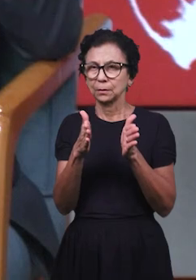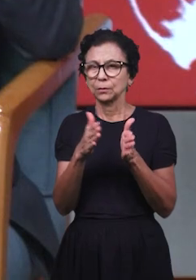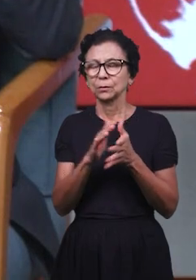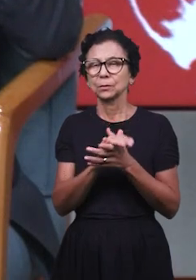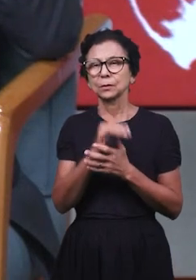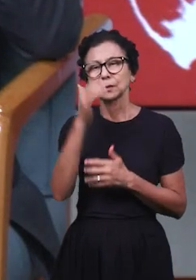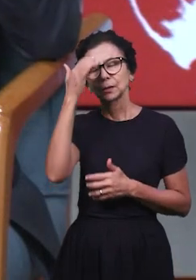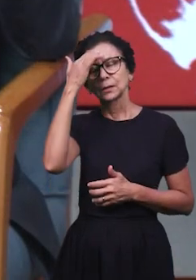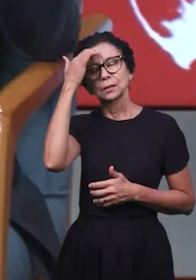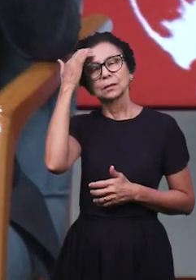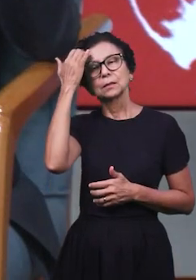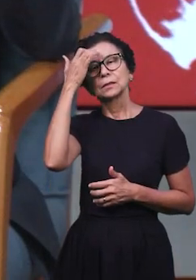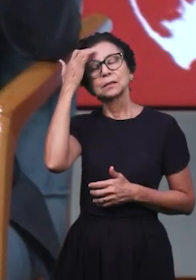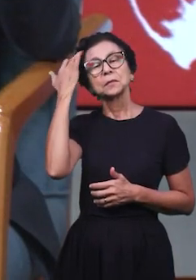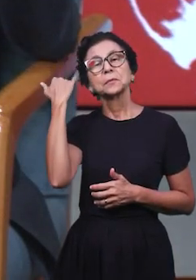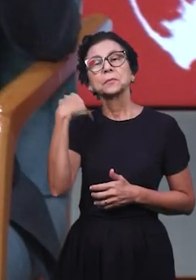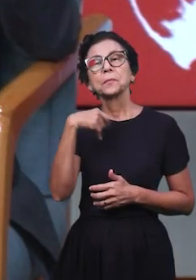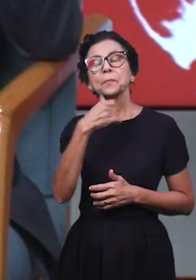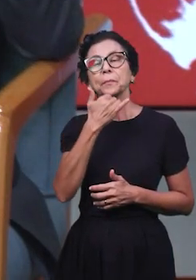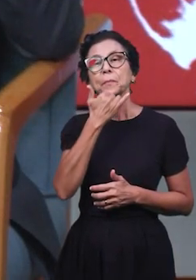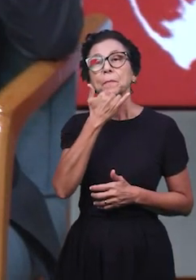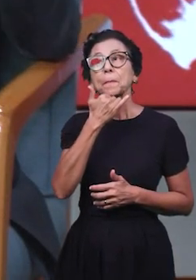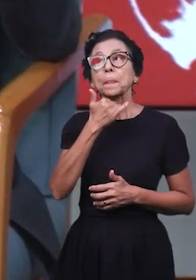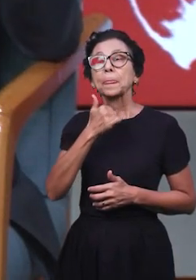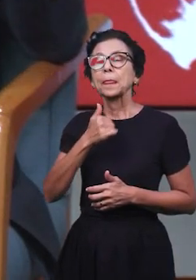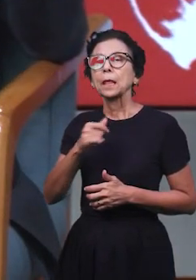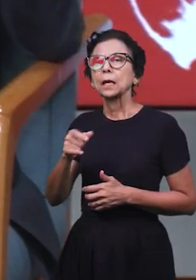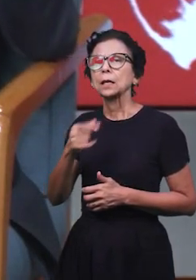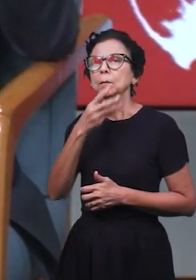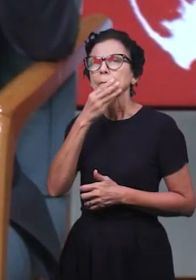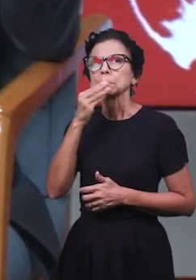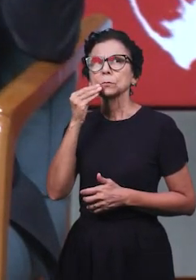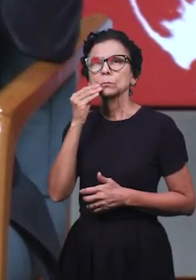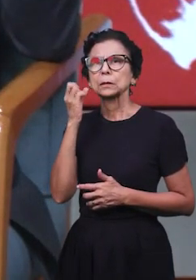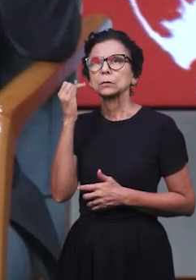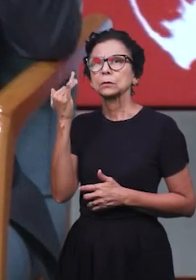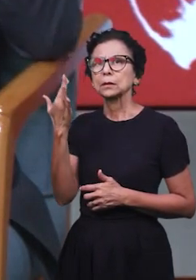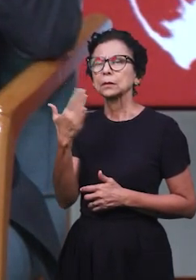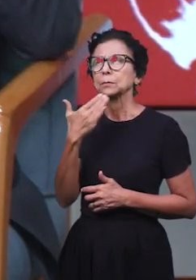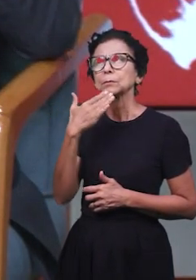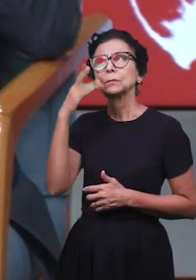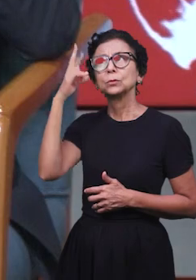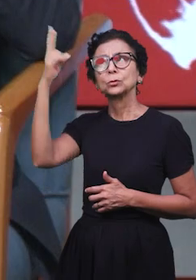e fui orar ao Senhor, jejum, madrugada, para o Senhor mudar